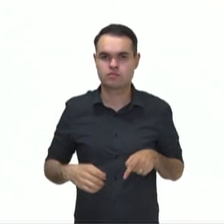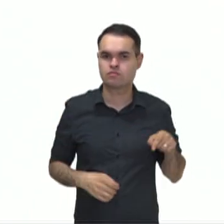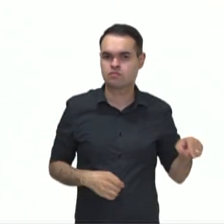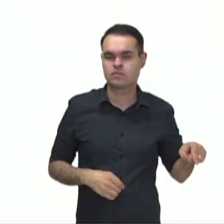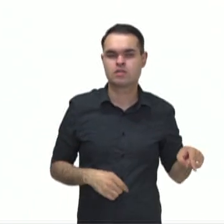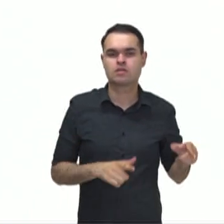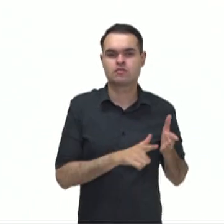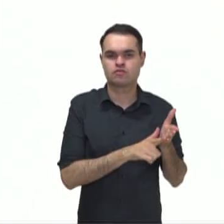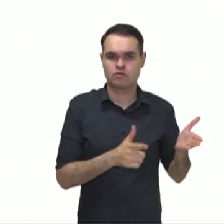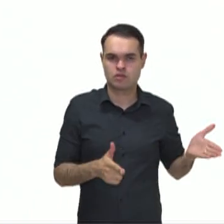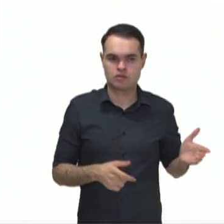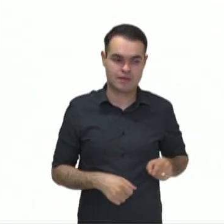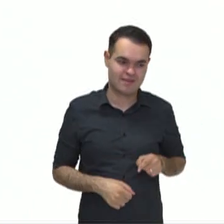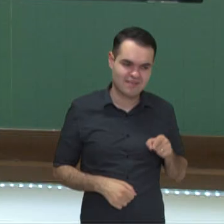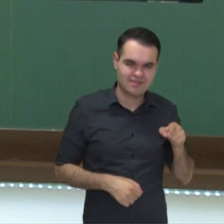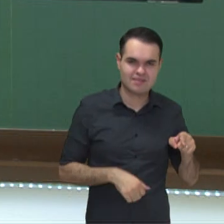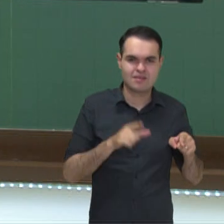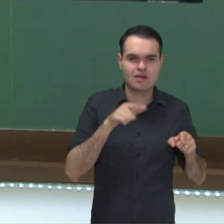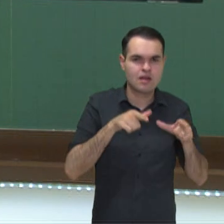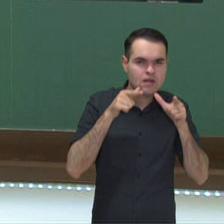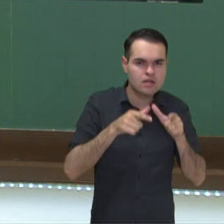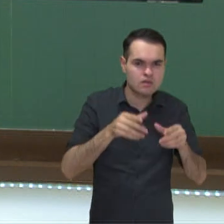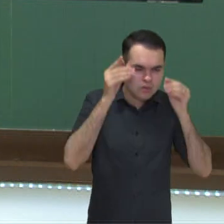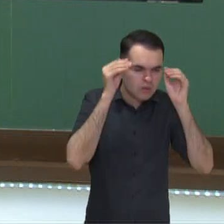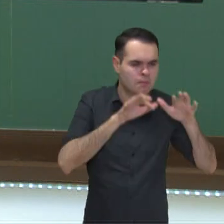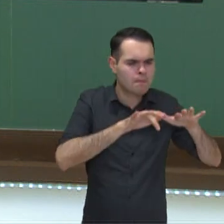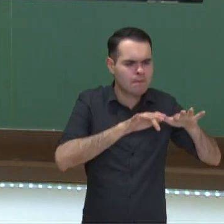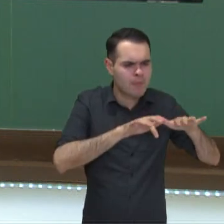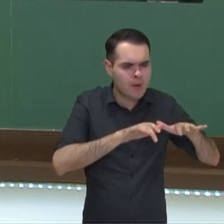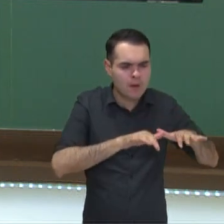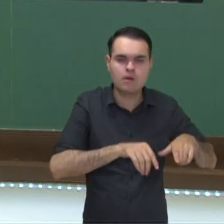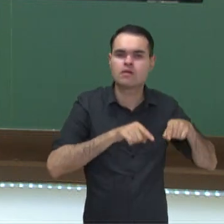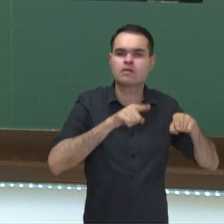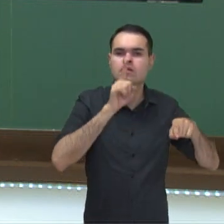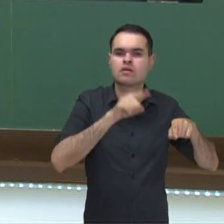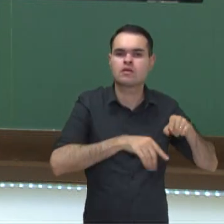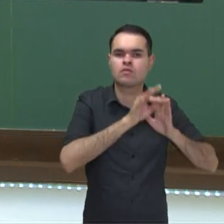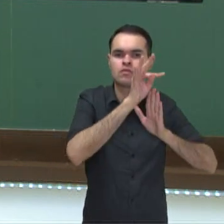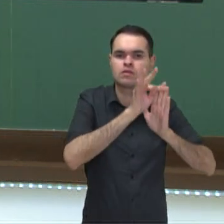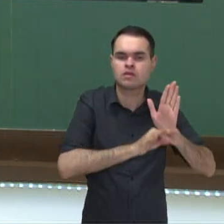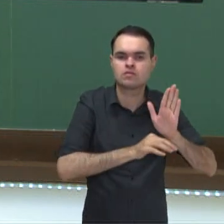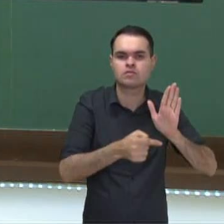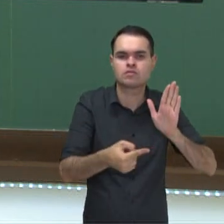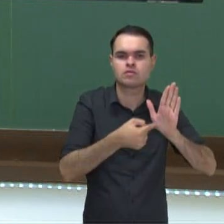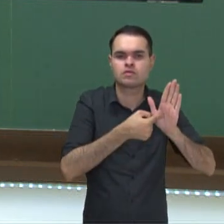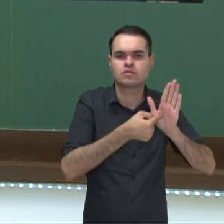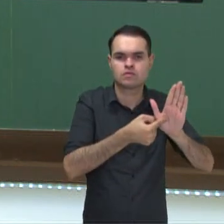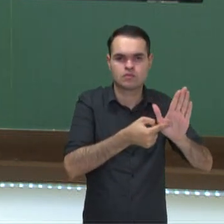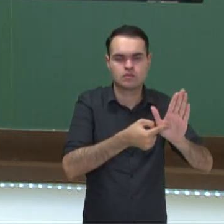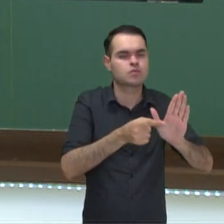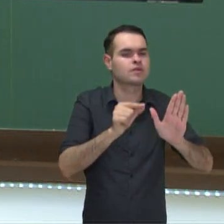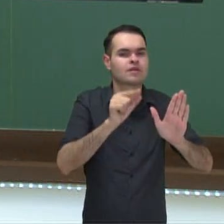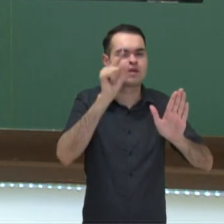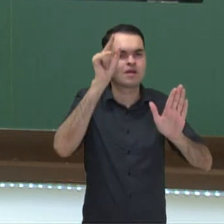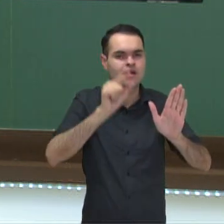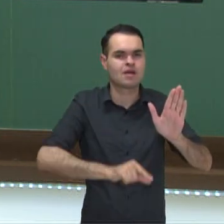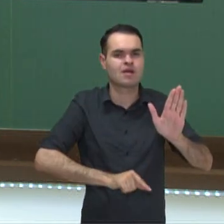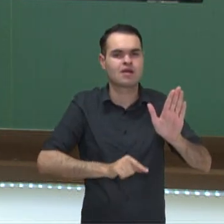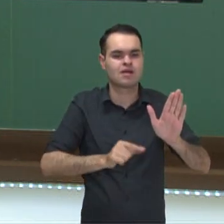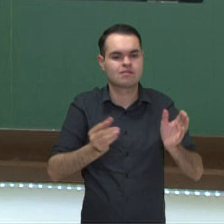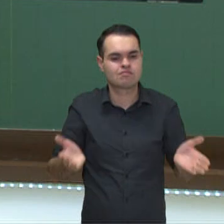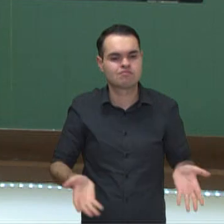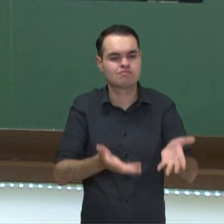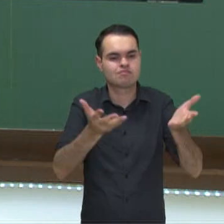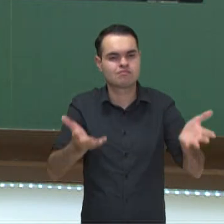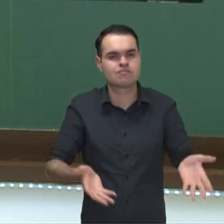que é jornalístico, a linguagem, ele apresenta o texto, ele compõe o texto didático, contribuindo com uma linguagem